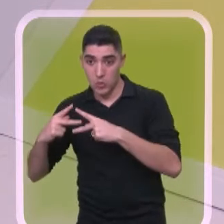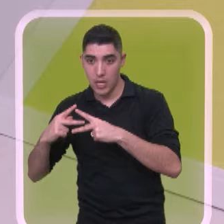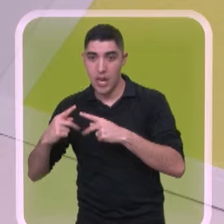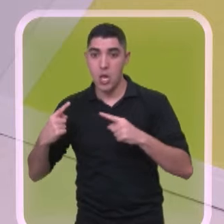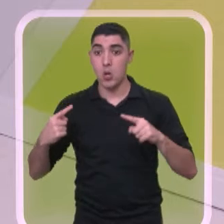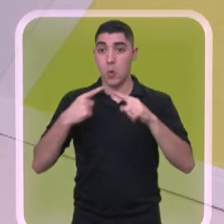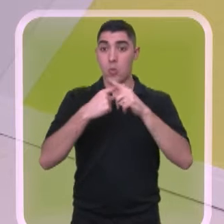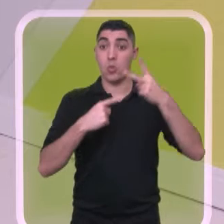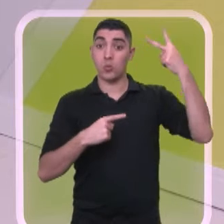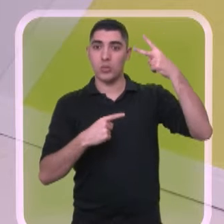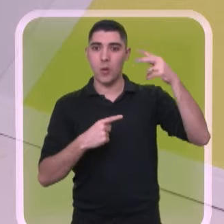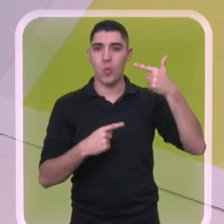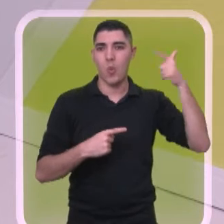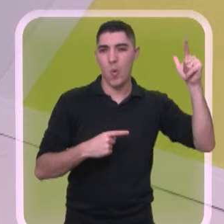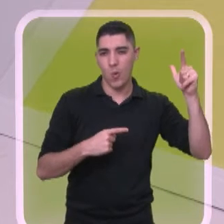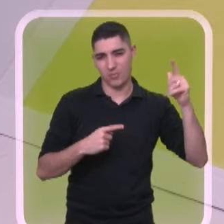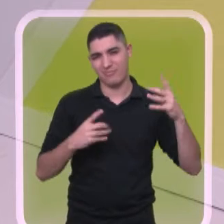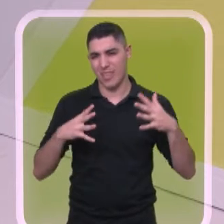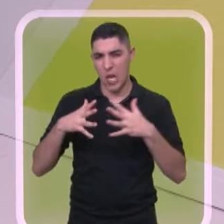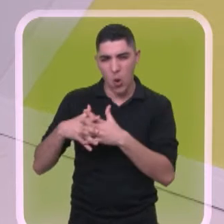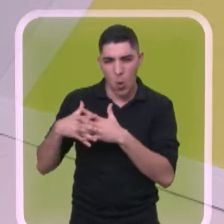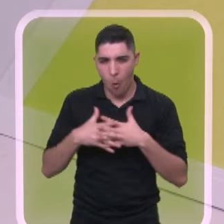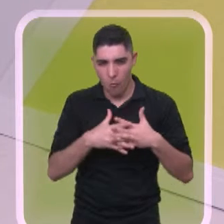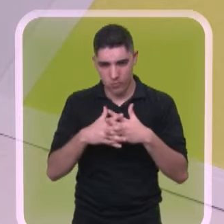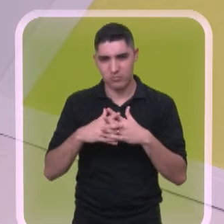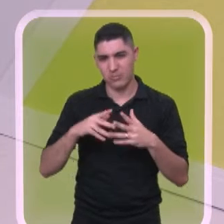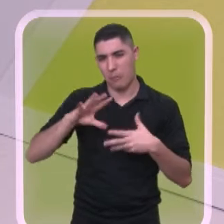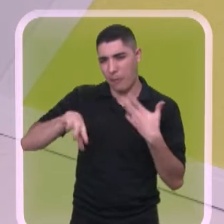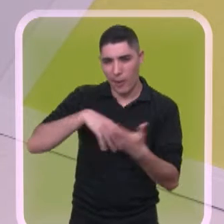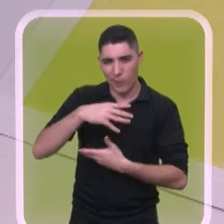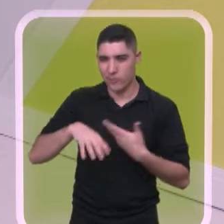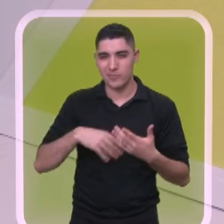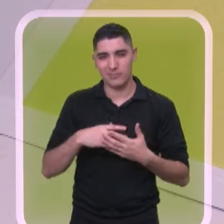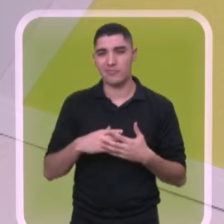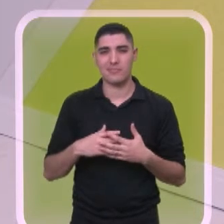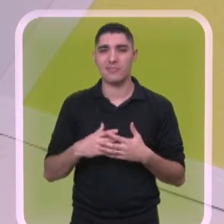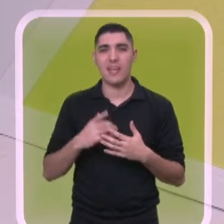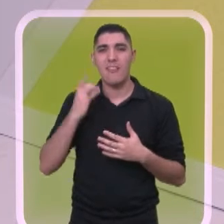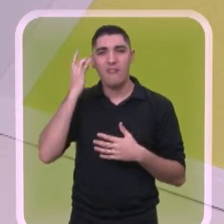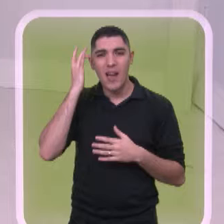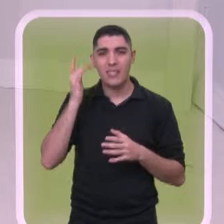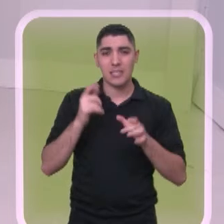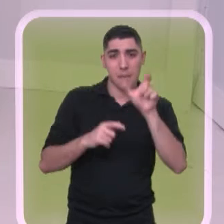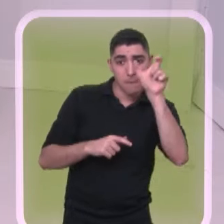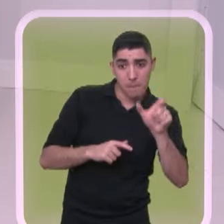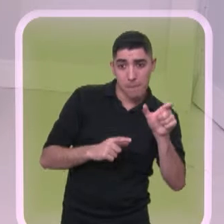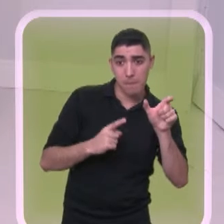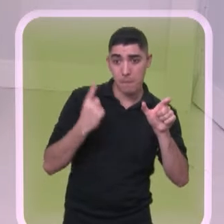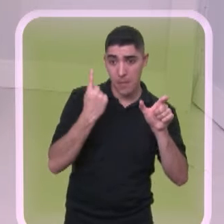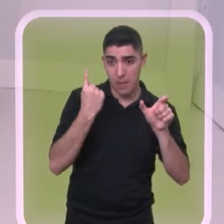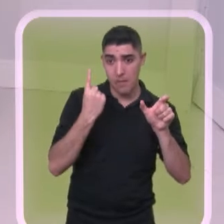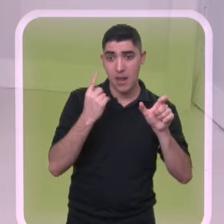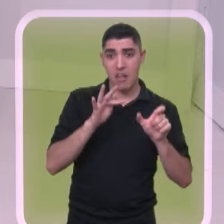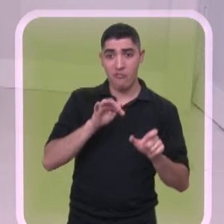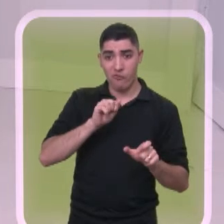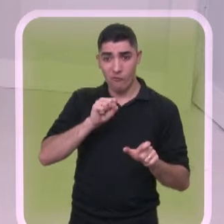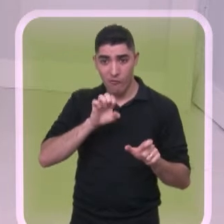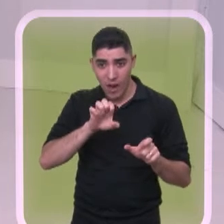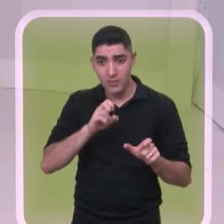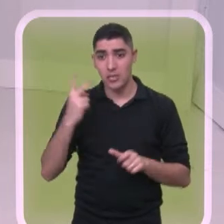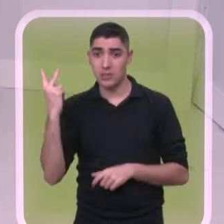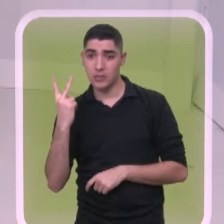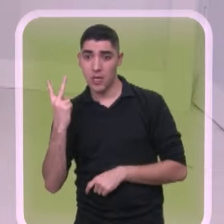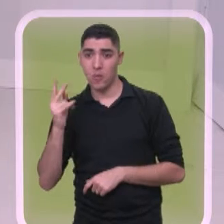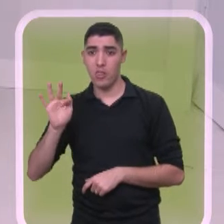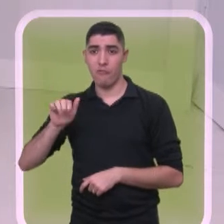7º, enfrentaria o segundo. É uma zona, na verdade, esse realinhamento. Era só fazer primeira fase e segunda fase, né? Era simples assim.